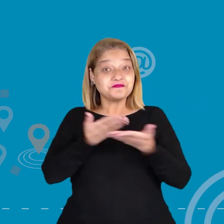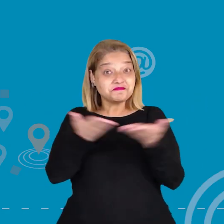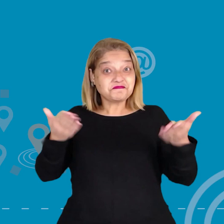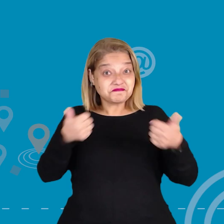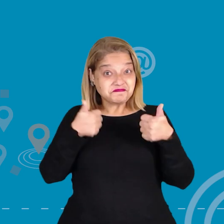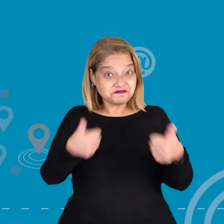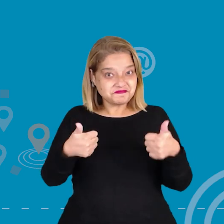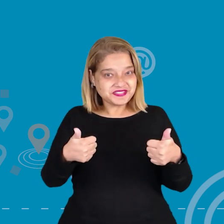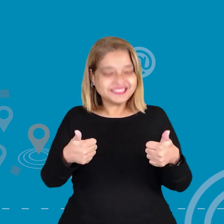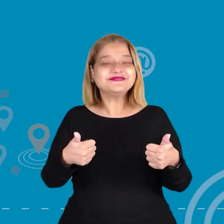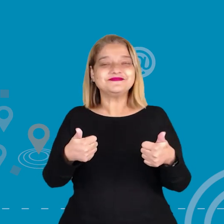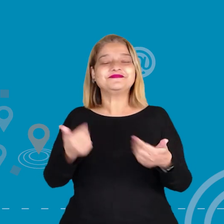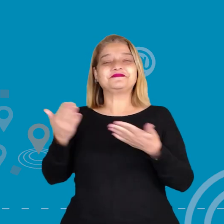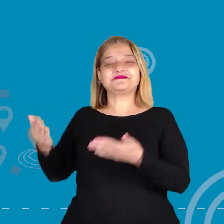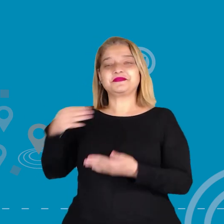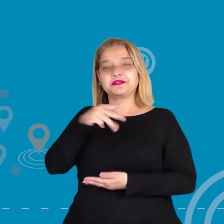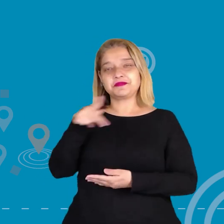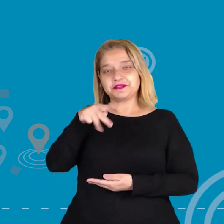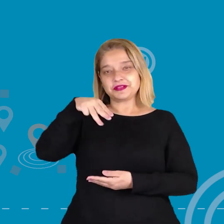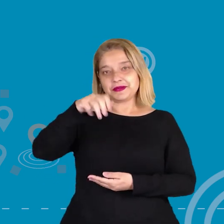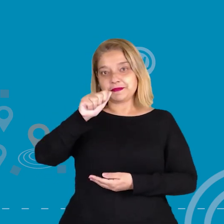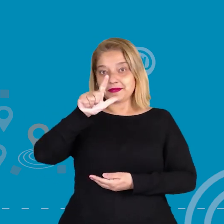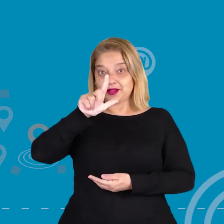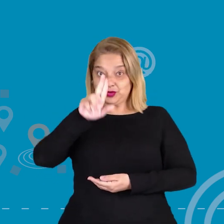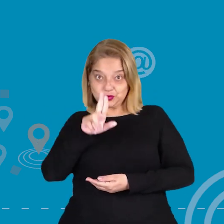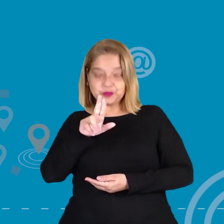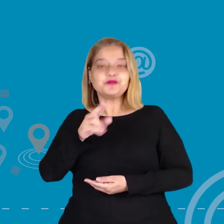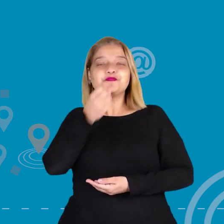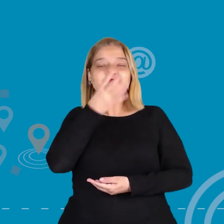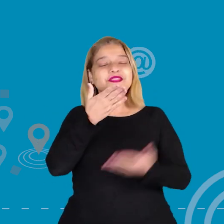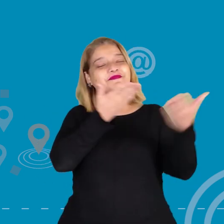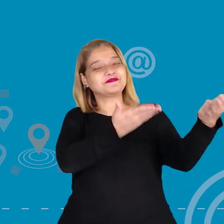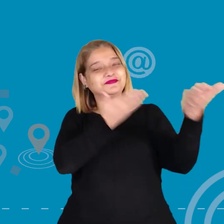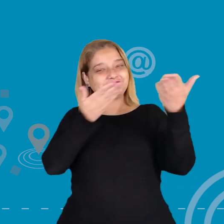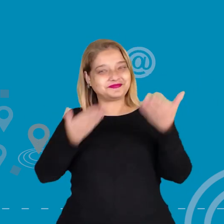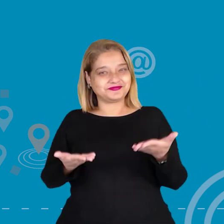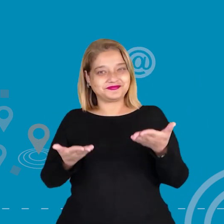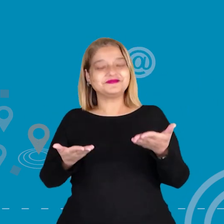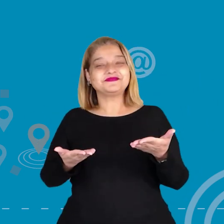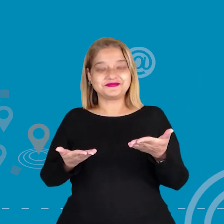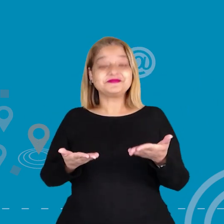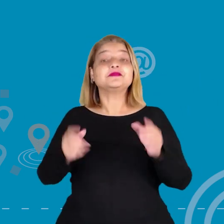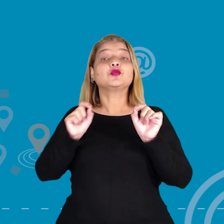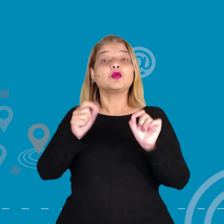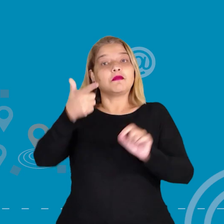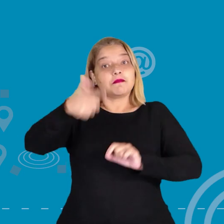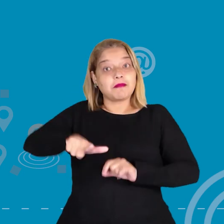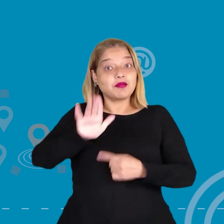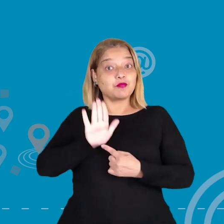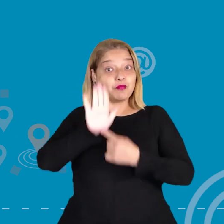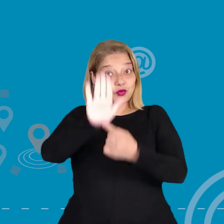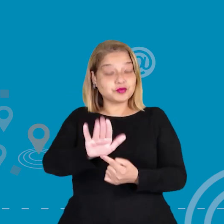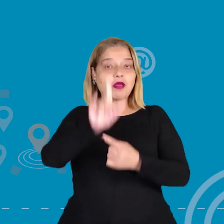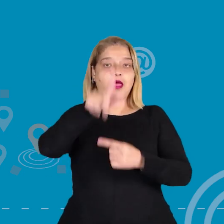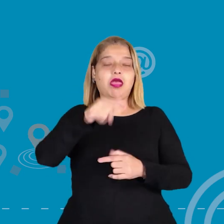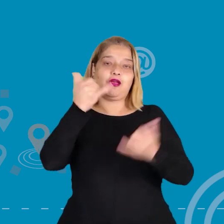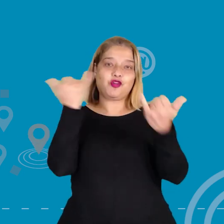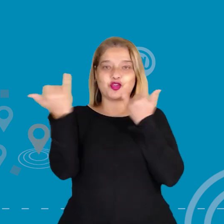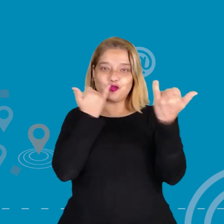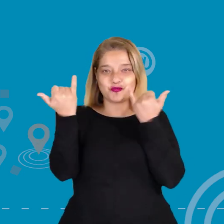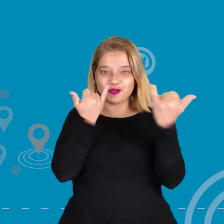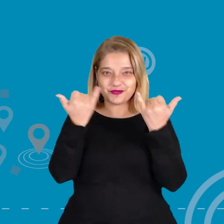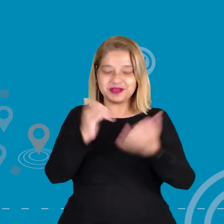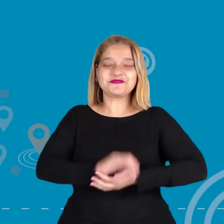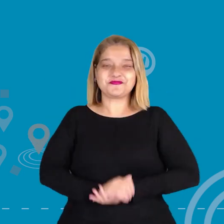Como estão todos? Eu sou a professora Malu Ramos. Sejam muito bem-vindos a mais uma edição do Informando.